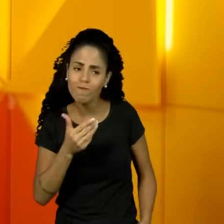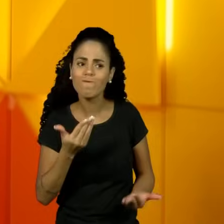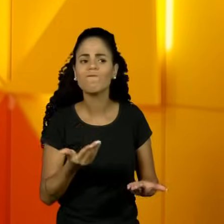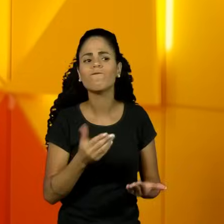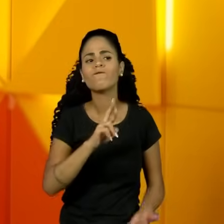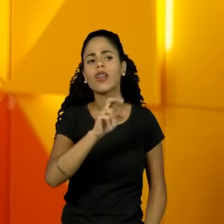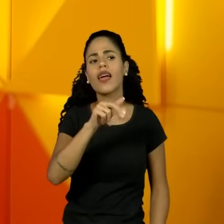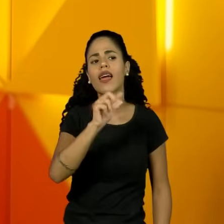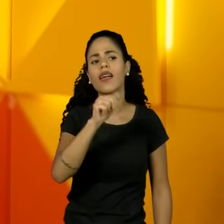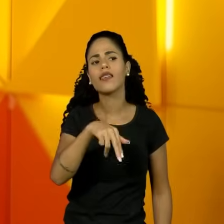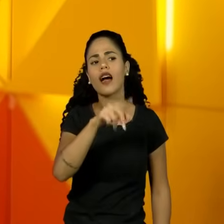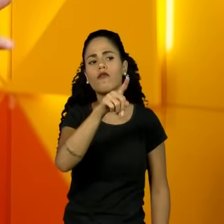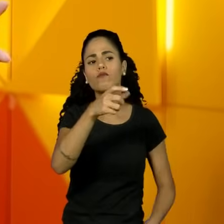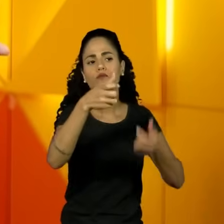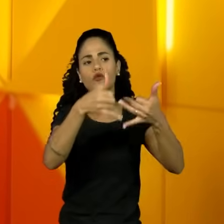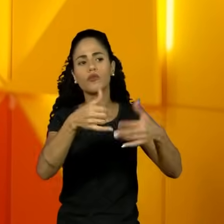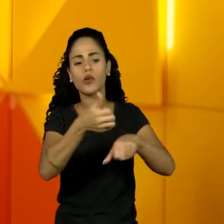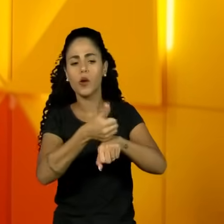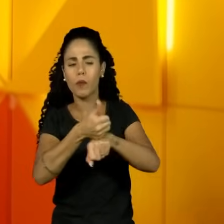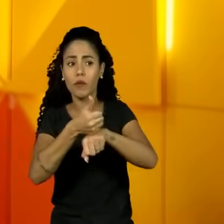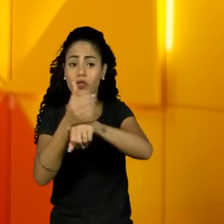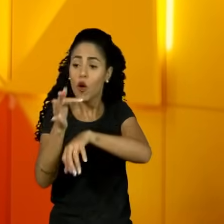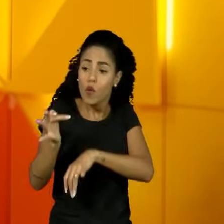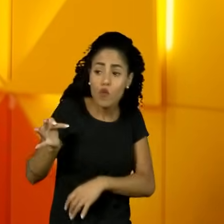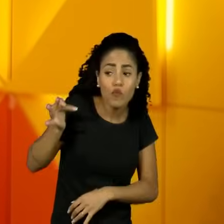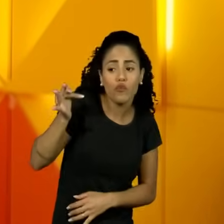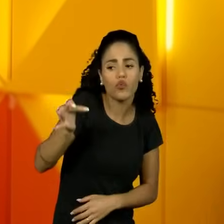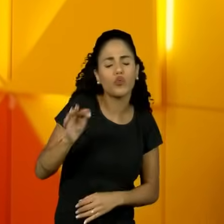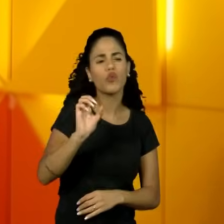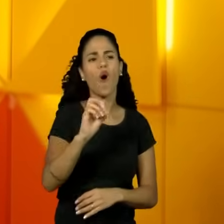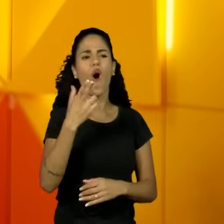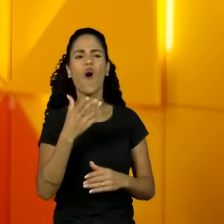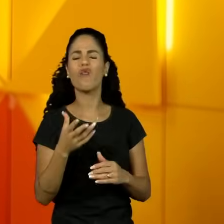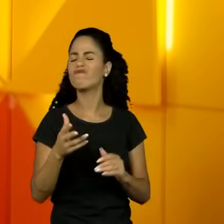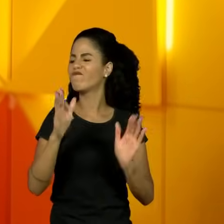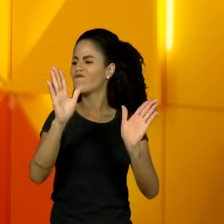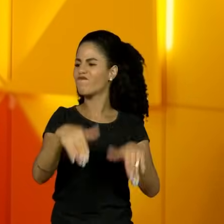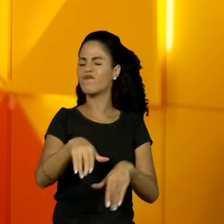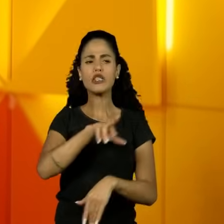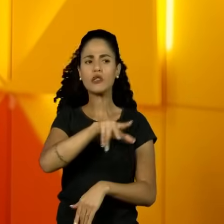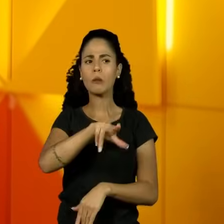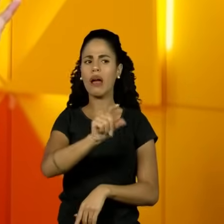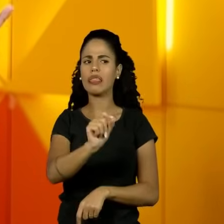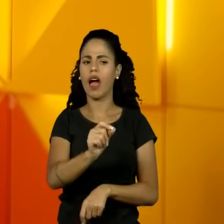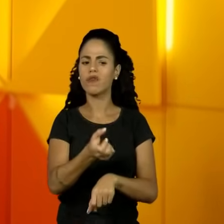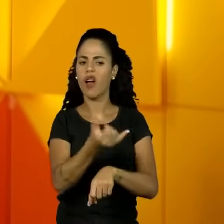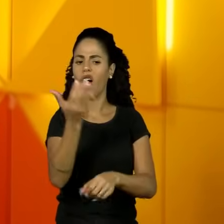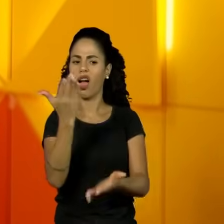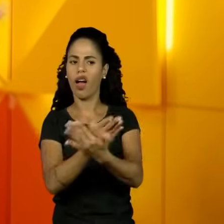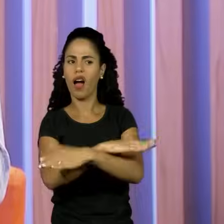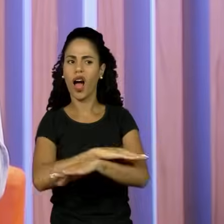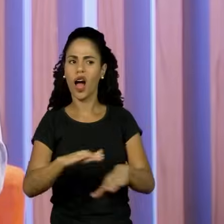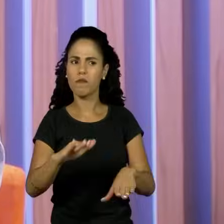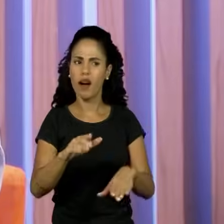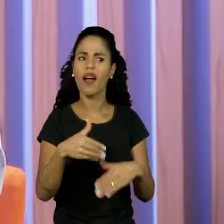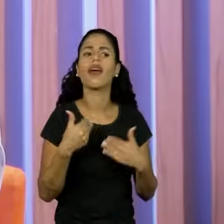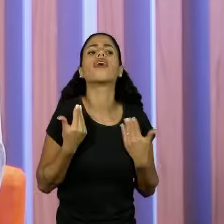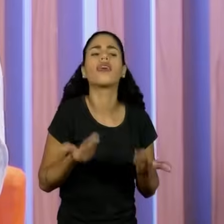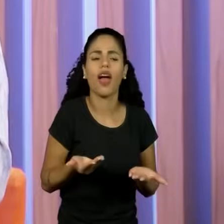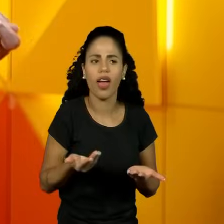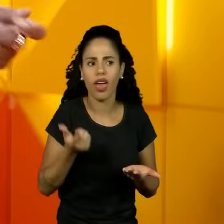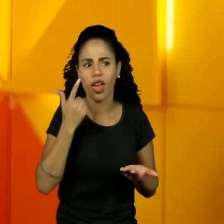Renan, a gente tá falando de uma profissão do futuro, ou será que isso aí tem dias contados? Apesar de que você já falou que daqui a pouco tem gente